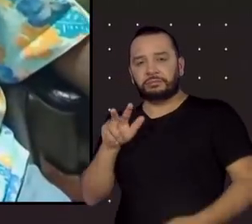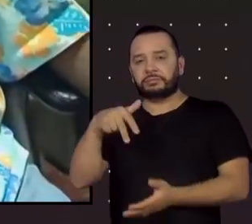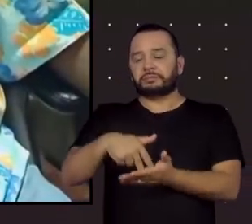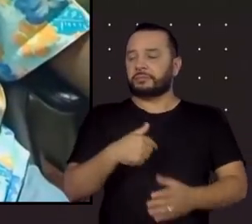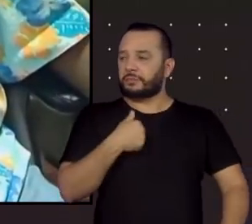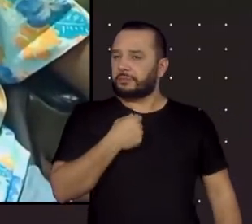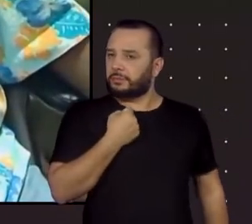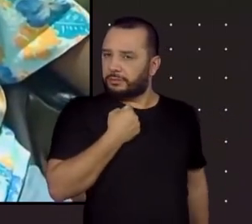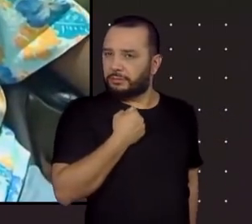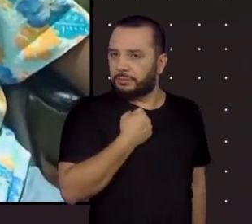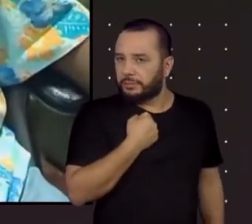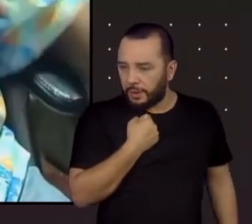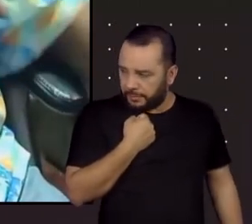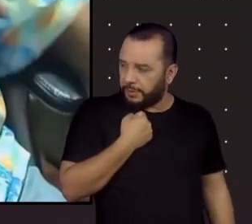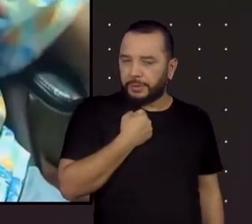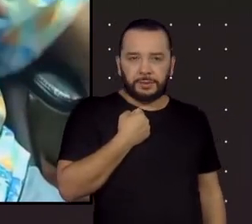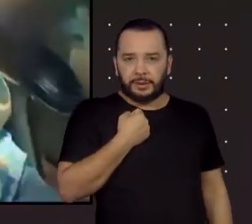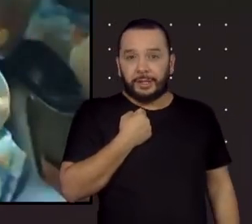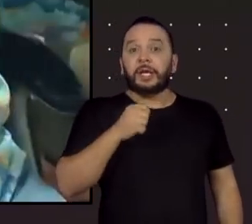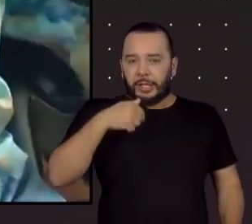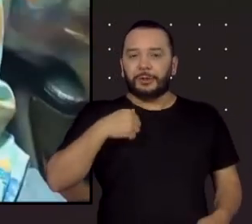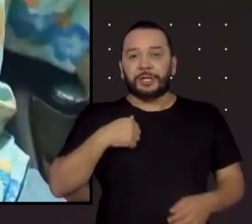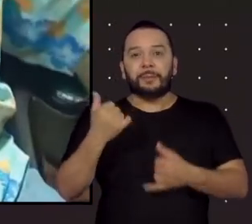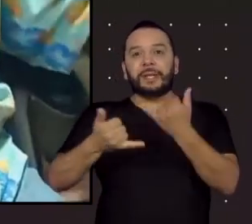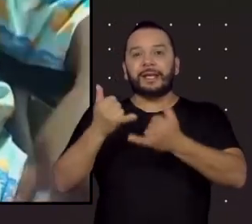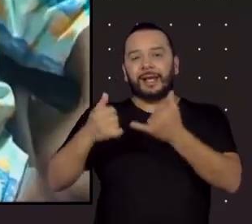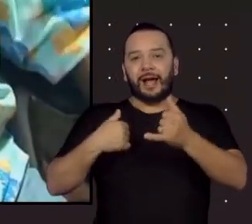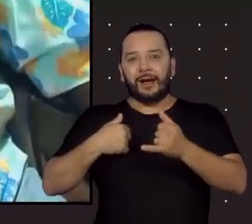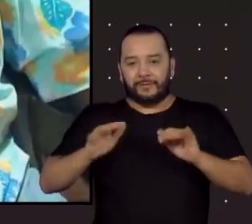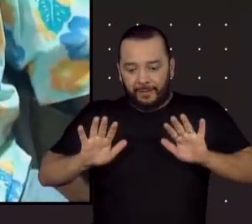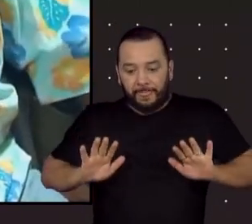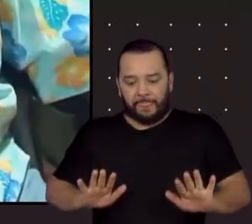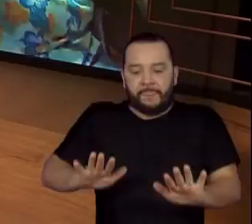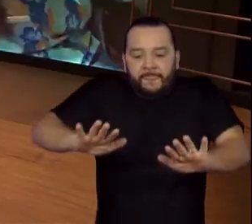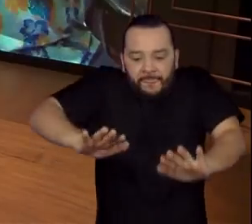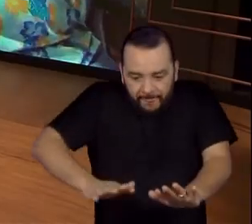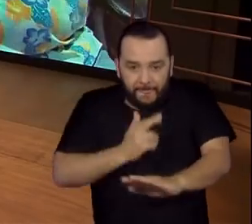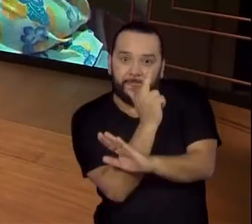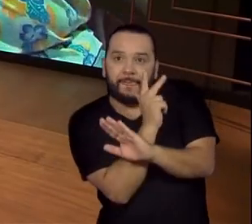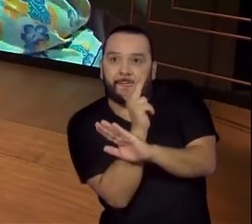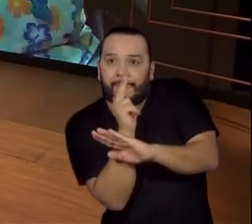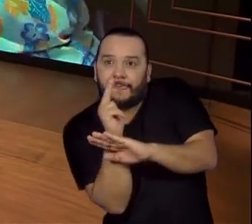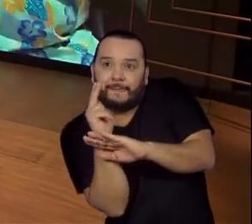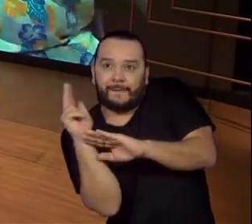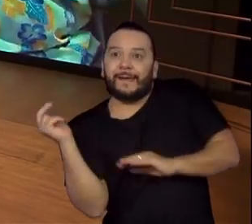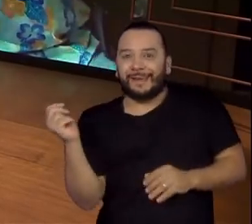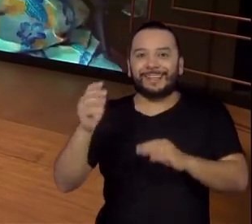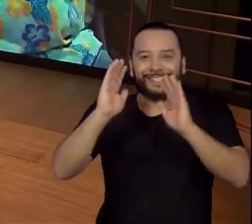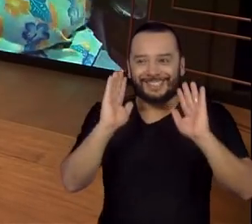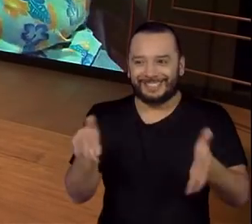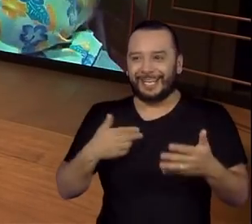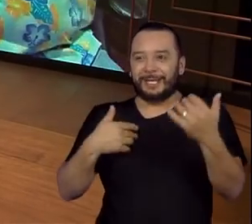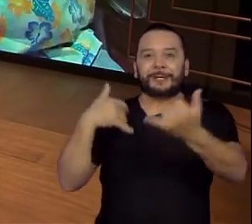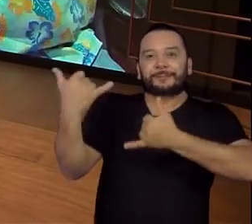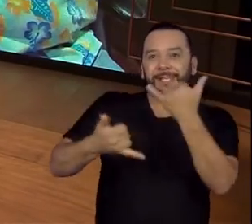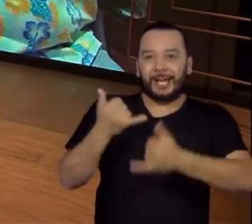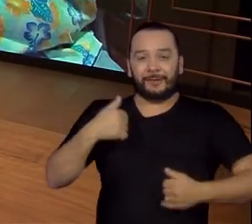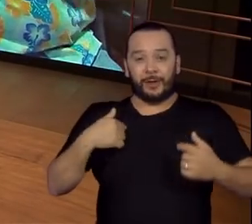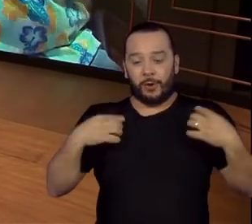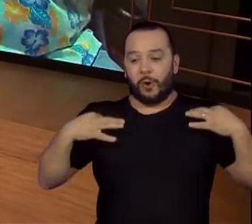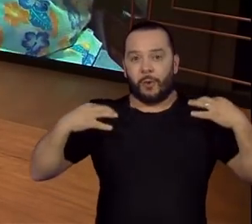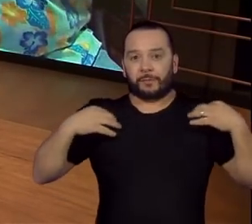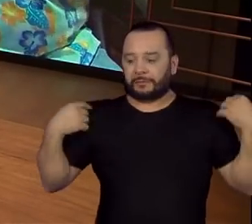palhaçada, já plantava bananeira, ou eu tinha um paletó, trouxe umas roupas dos Estados Unidos, que quando eu rodava, aí quando voltava já estava